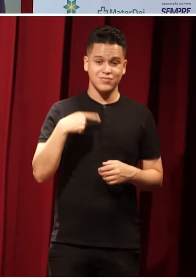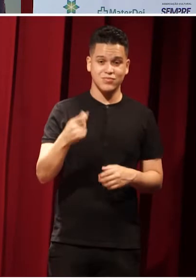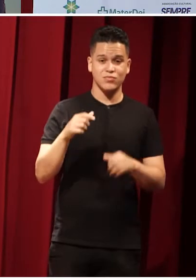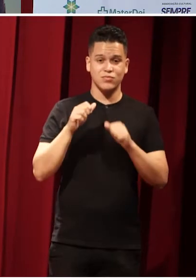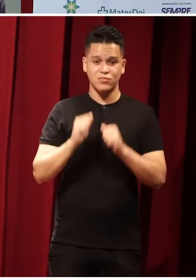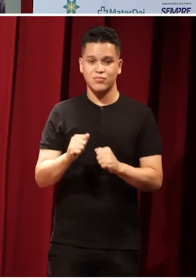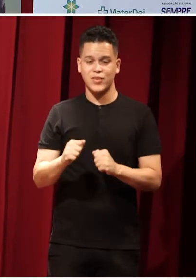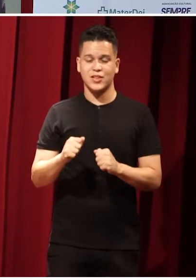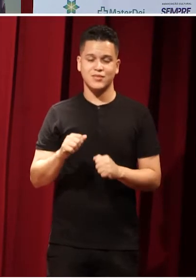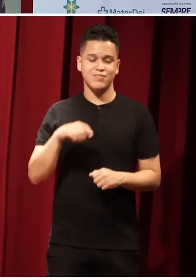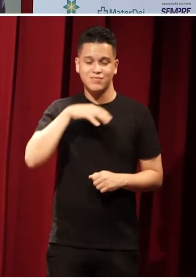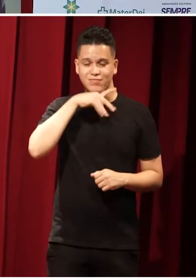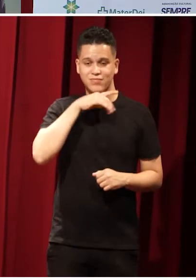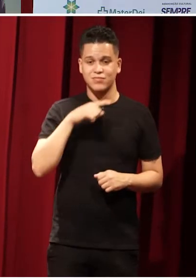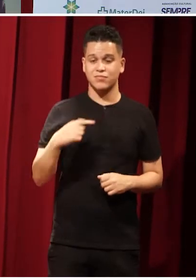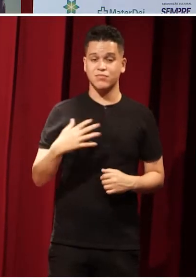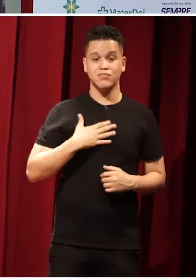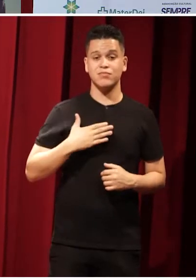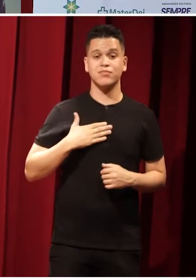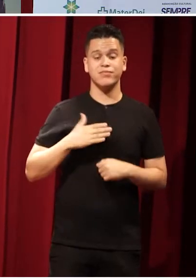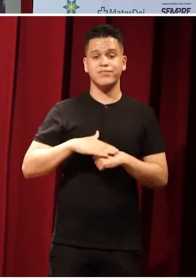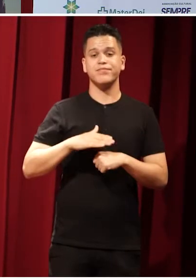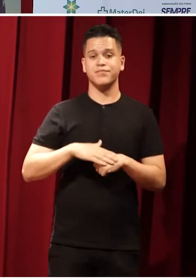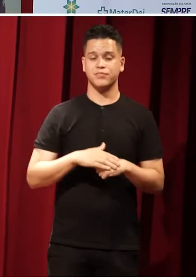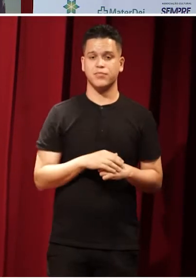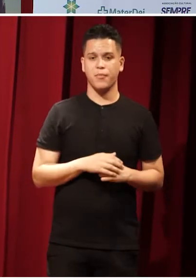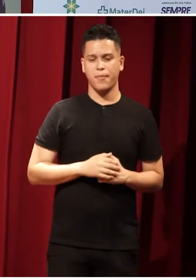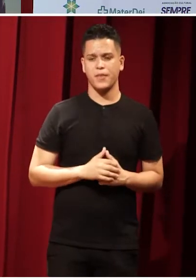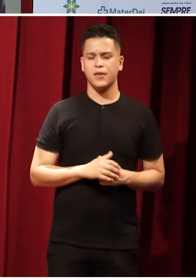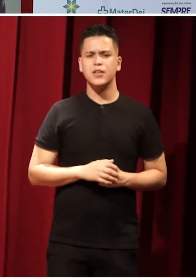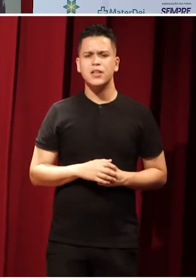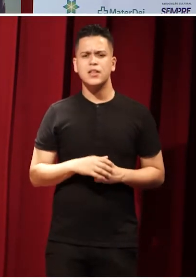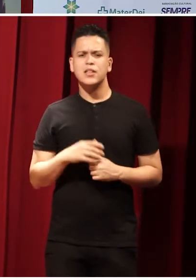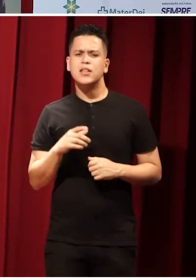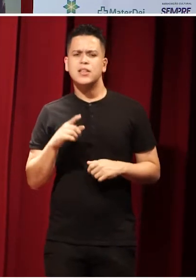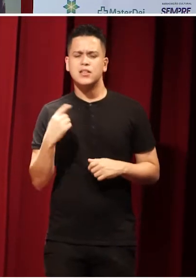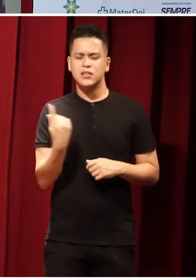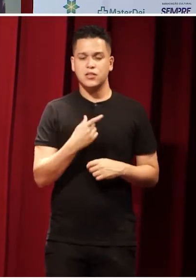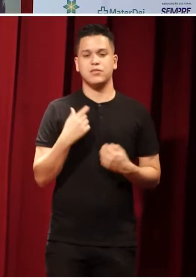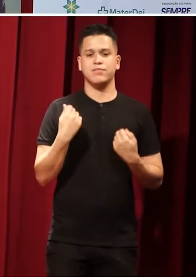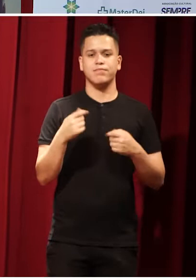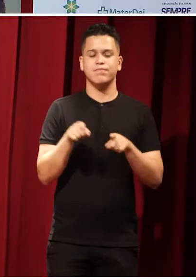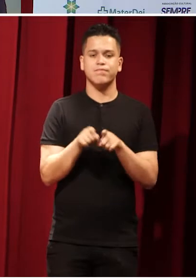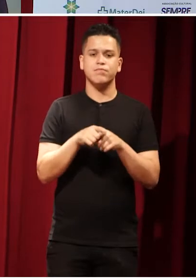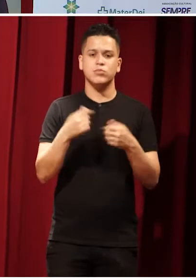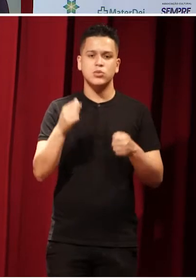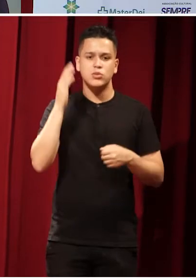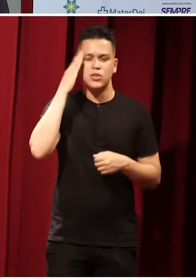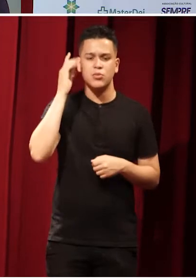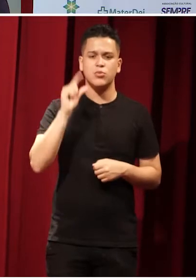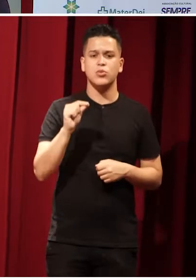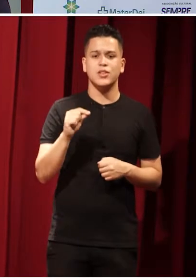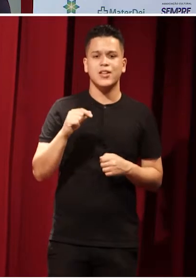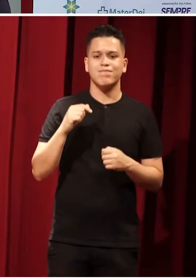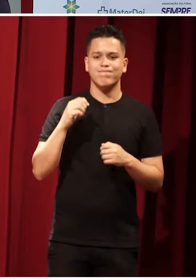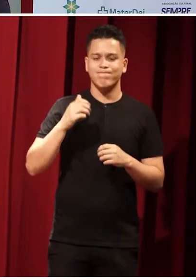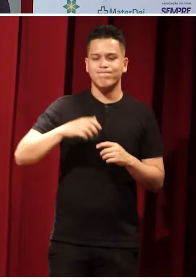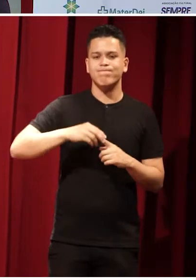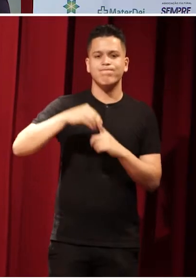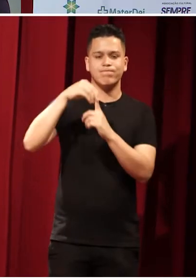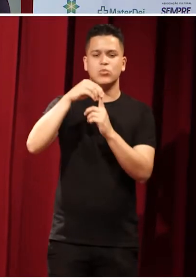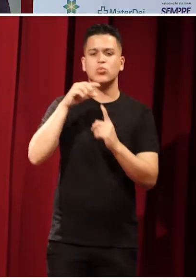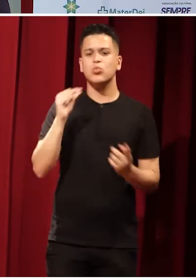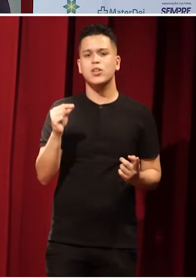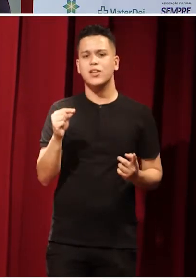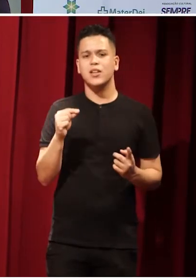formos tolerantes com a criminalidade, com as quadrilhas, com as milícias, com o atraso e